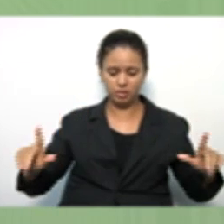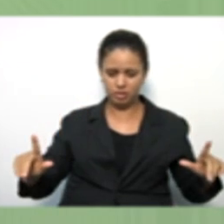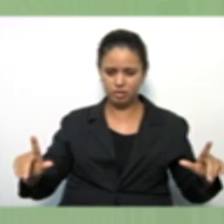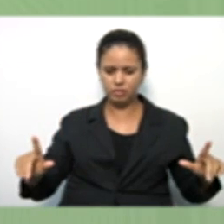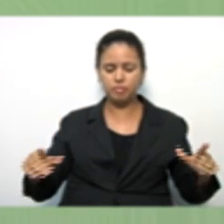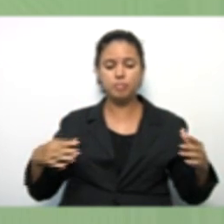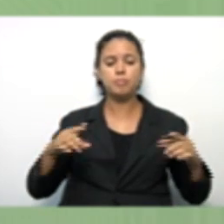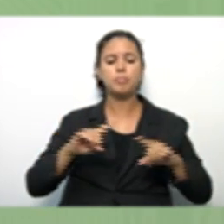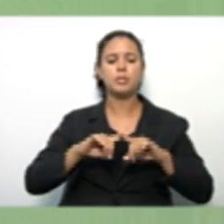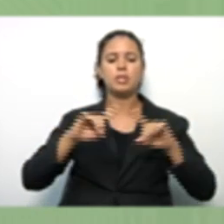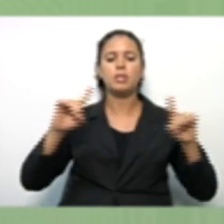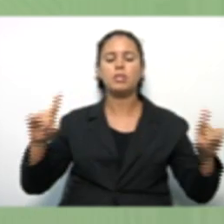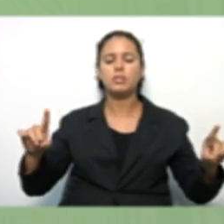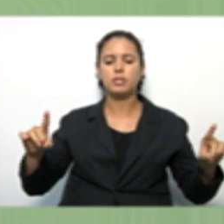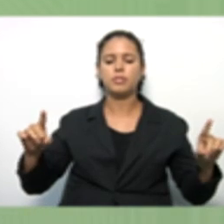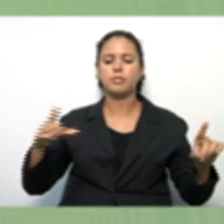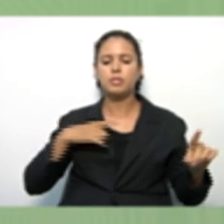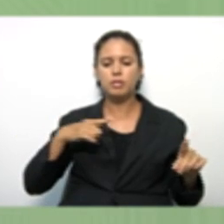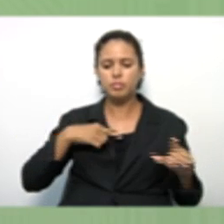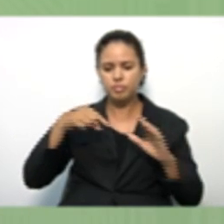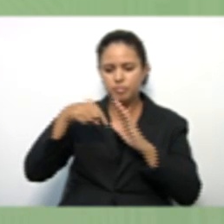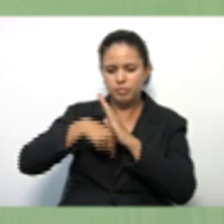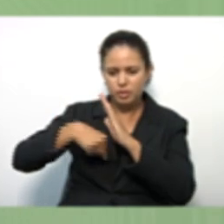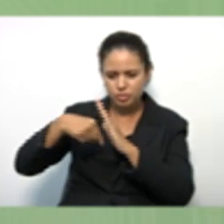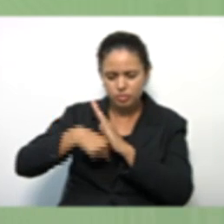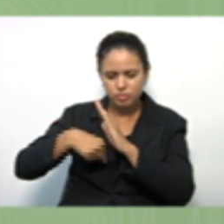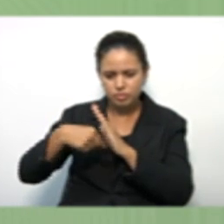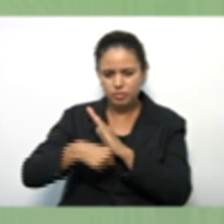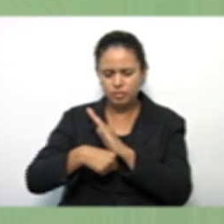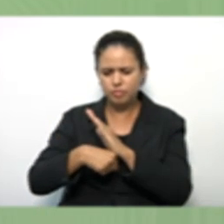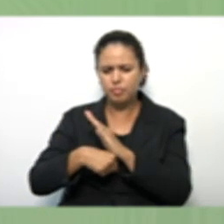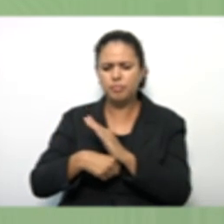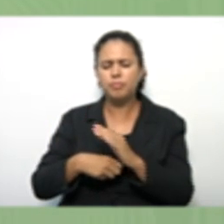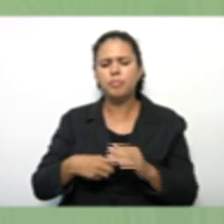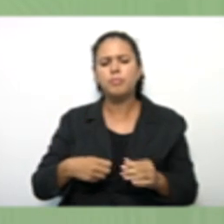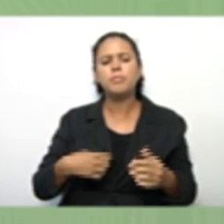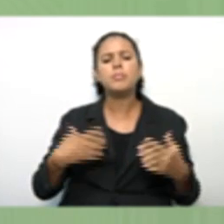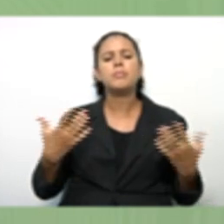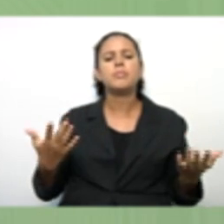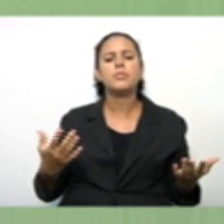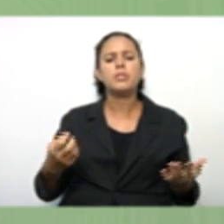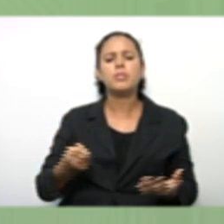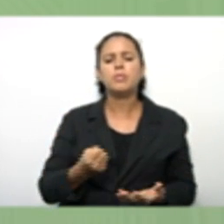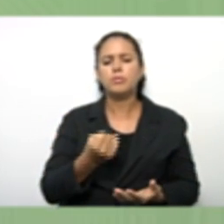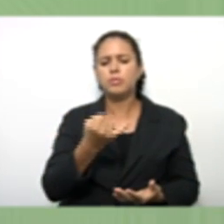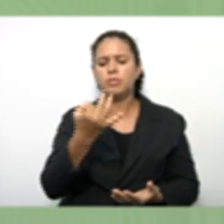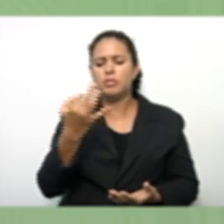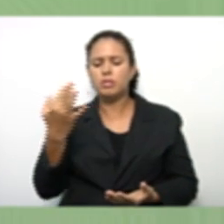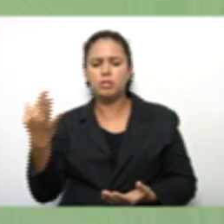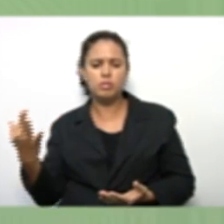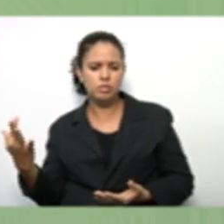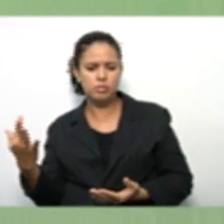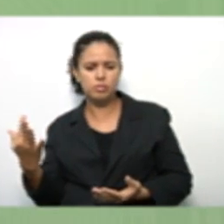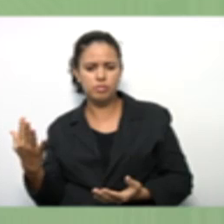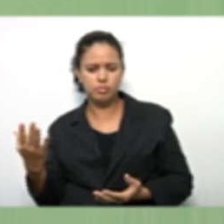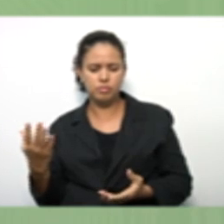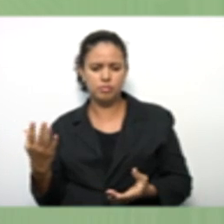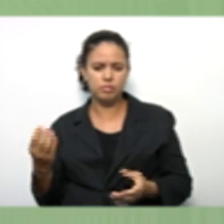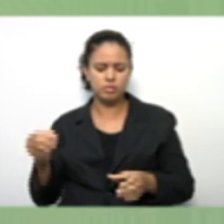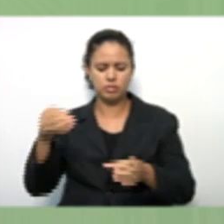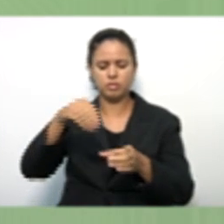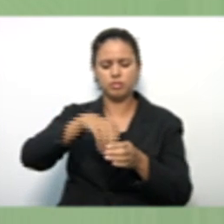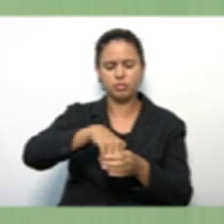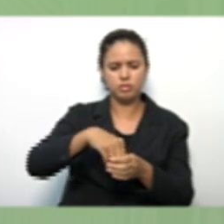a questão, ela tinha uma pergunta. Qual era o valor da situação líquida da